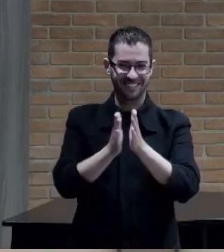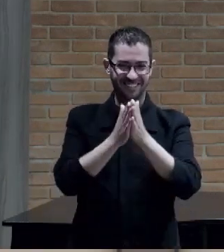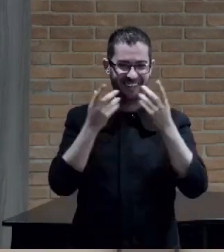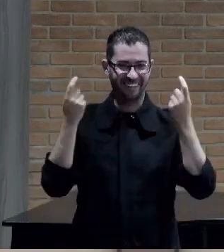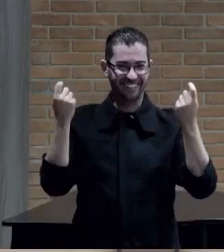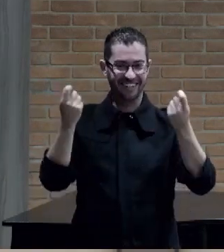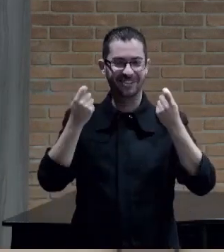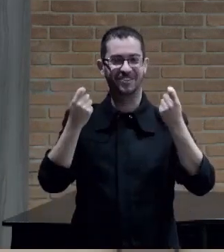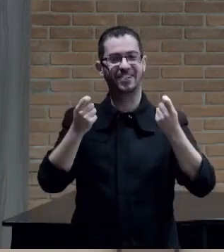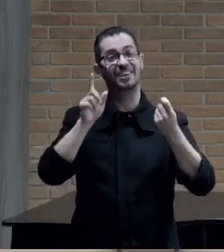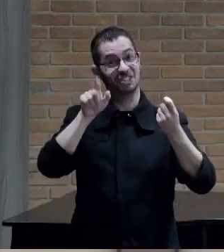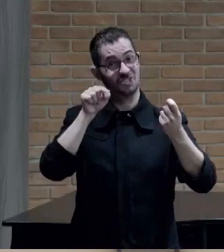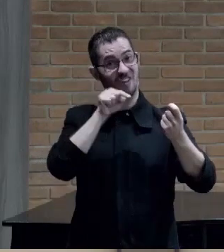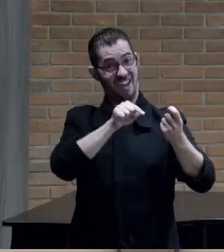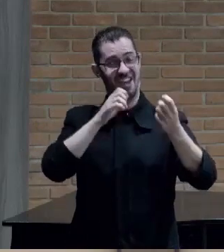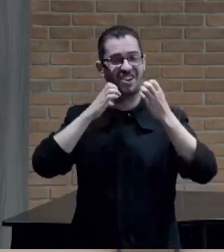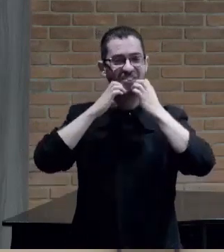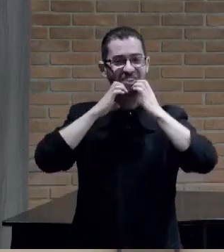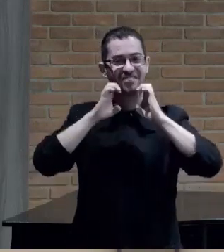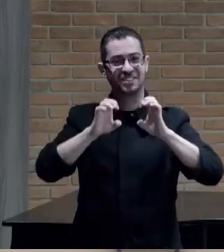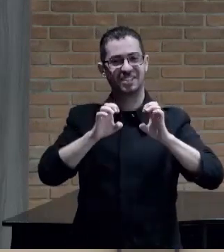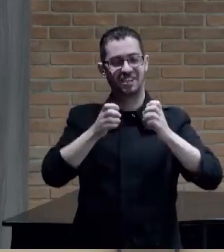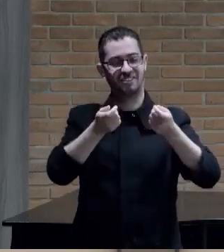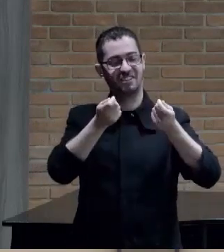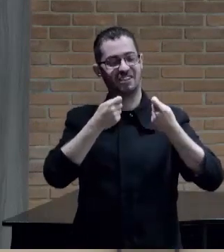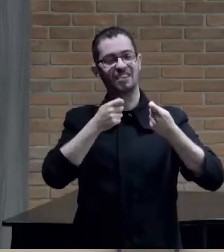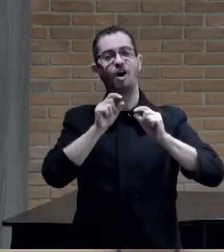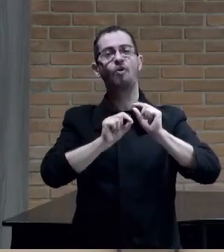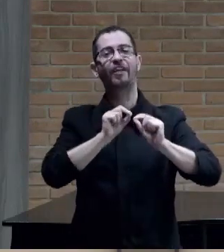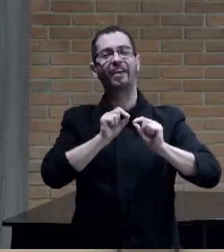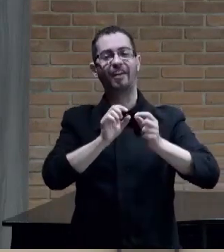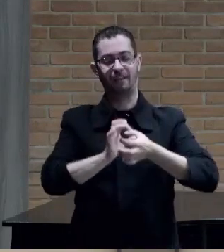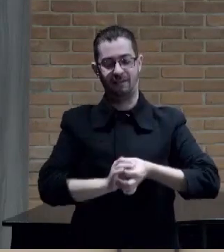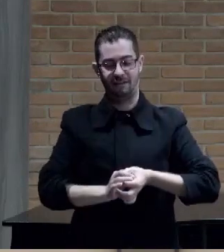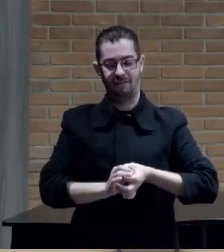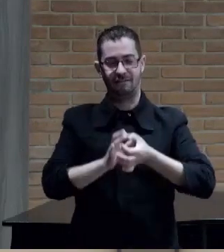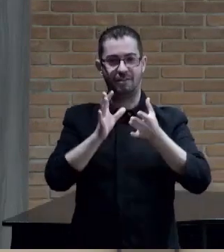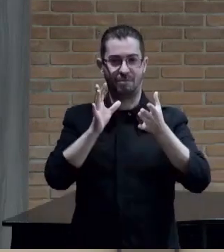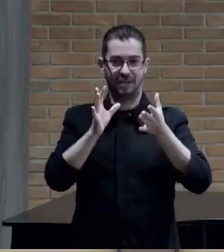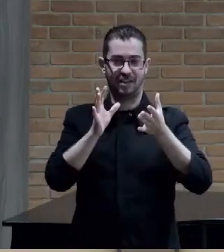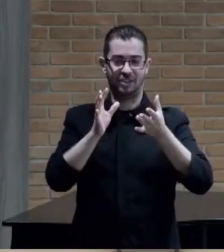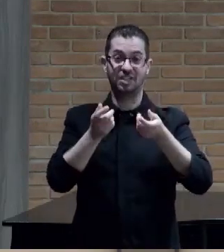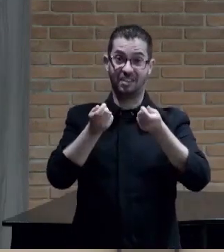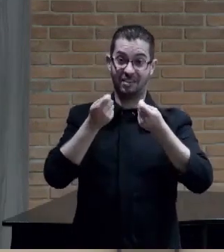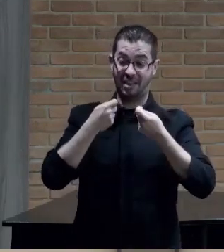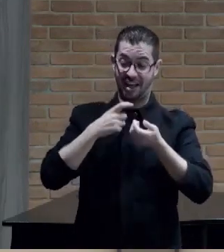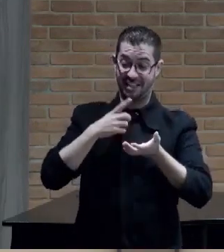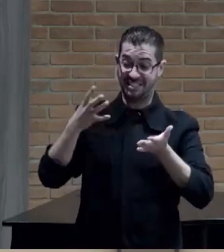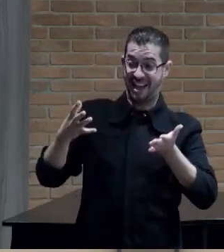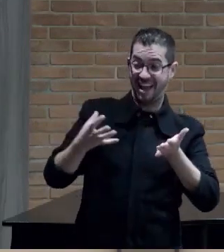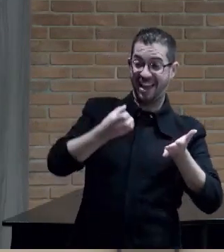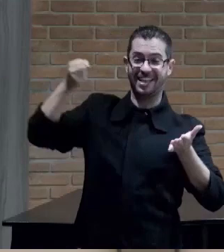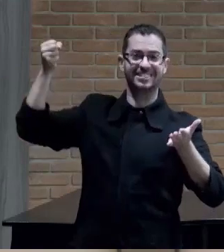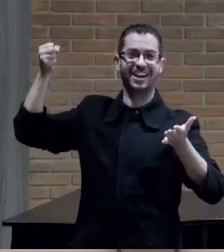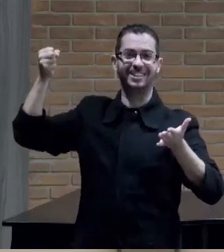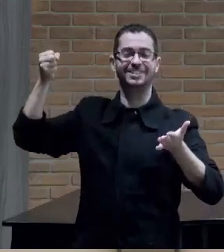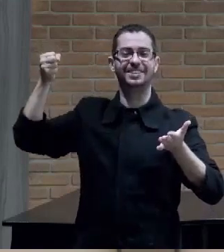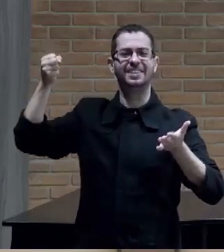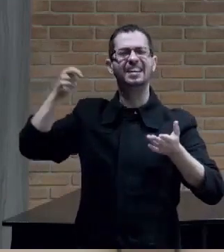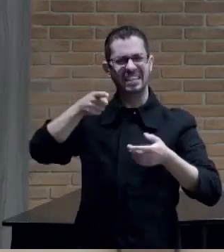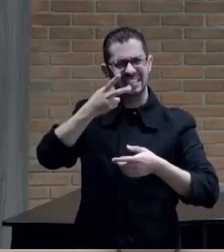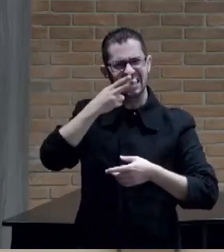Evangelho. O Evangelho que traz essa libertação, esse resgate. Então você acha que isso é